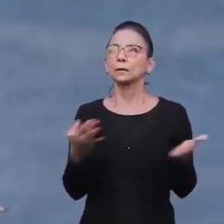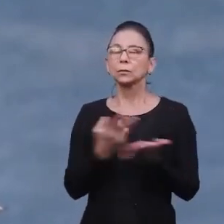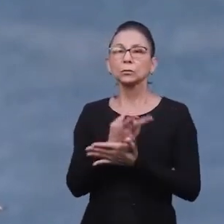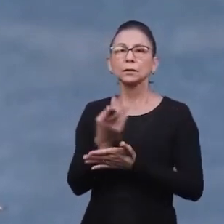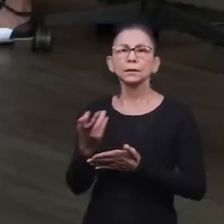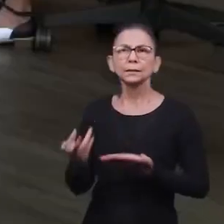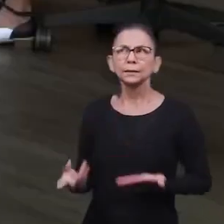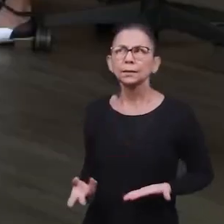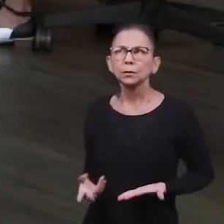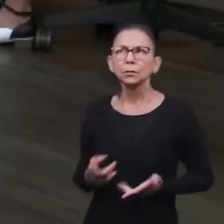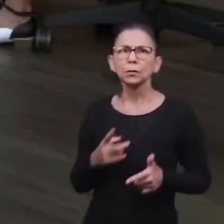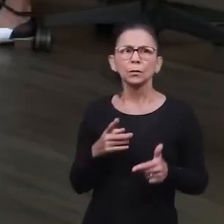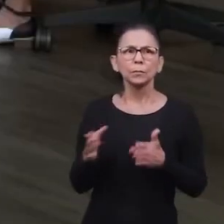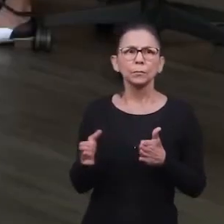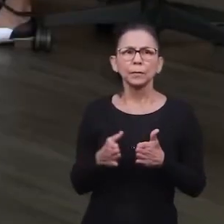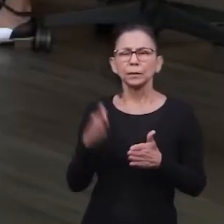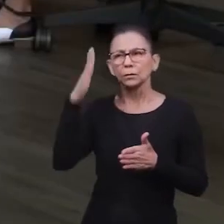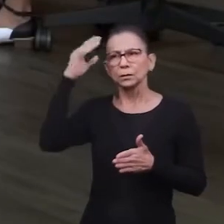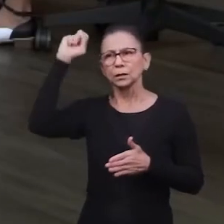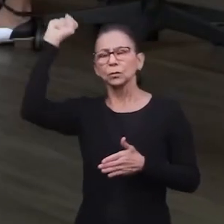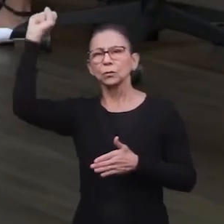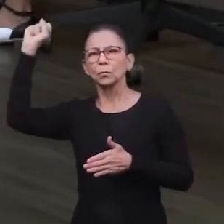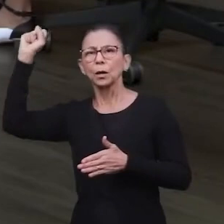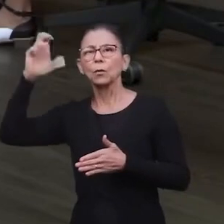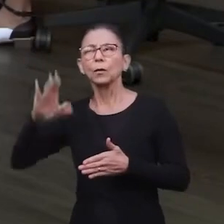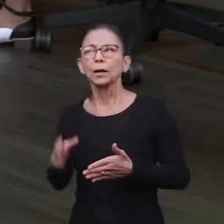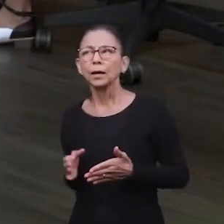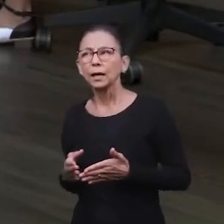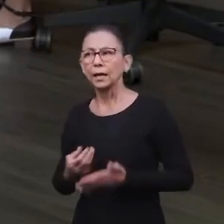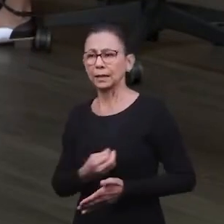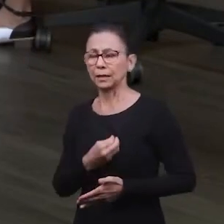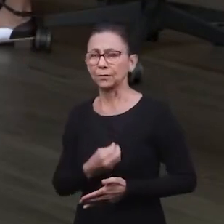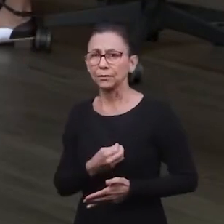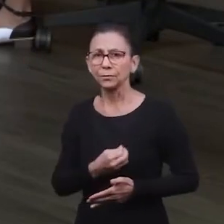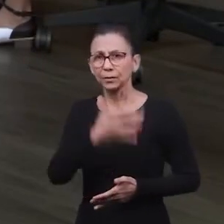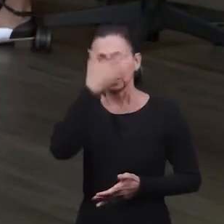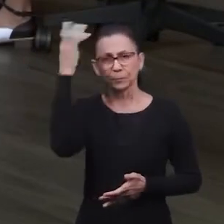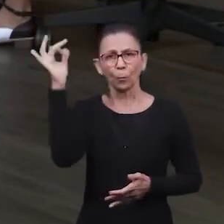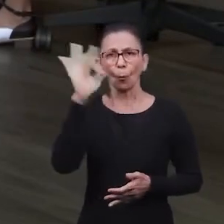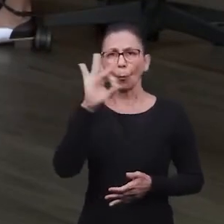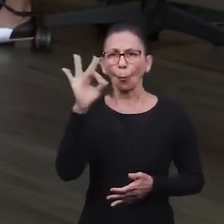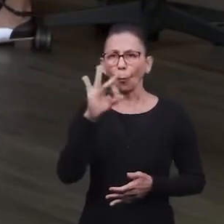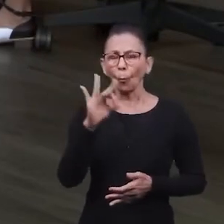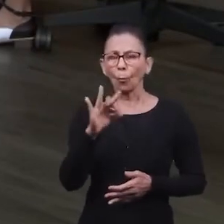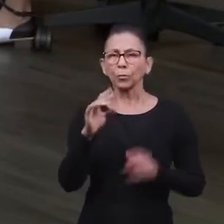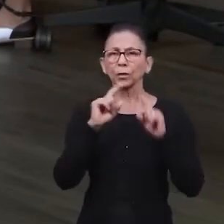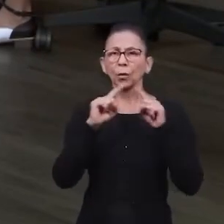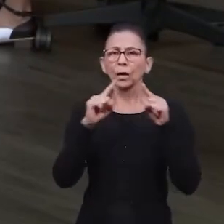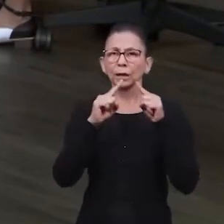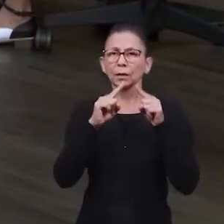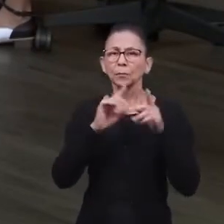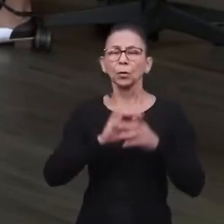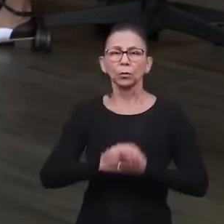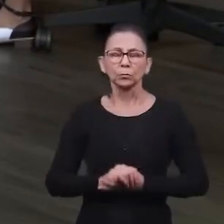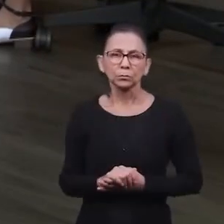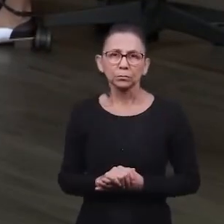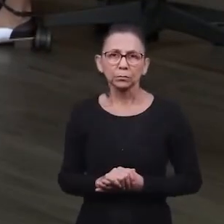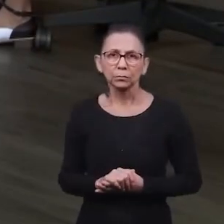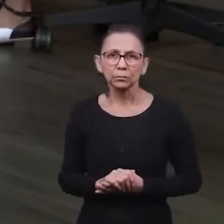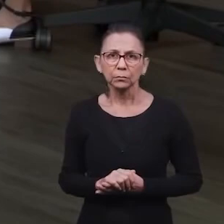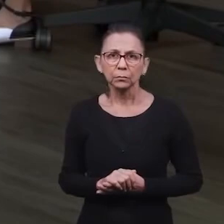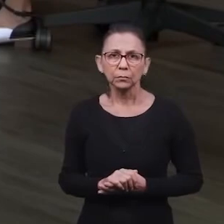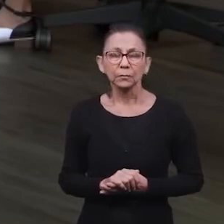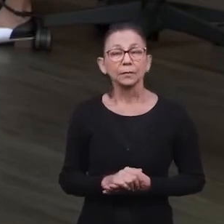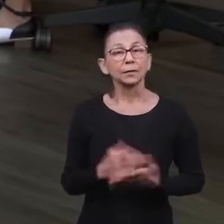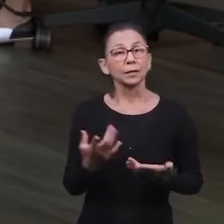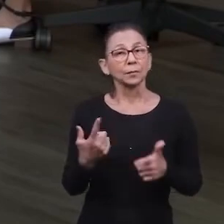pesado. Peraí, por que que quando Salomão é vivo, ninguém reclamou do imposto? Porque quando Salomão é vivo, quando o Espírito Santo está vivo em